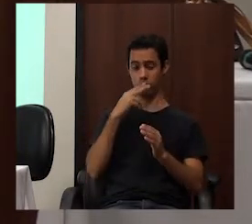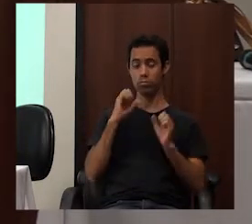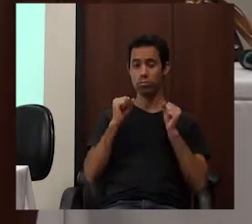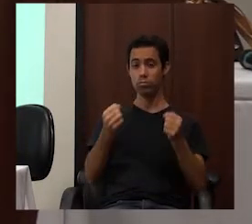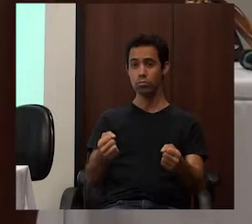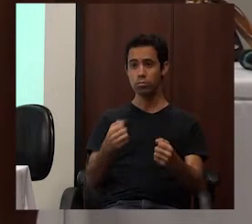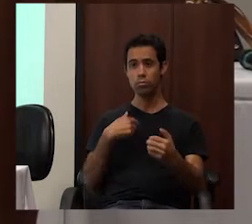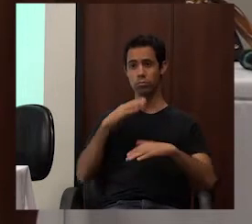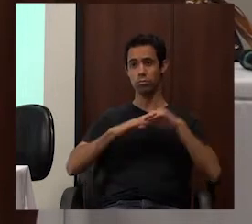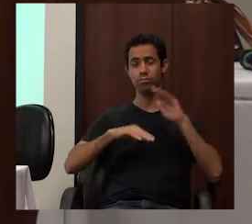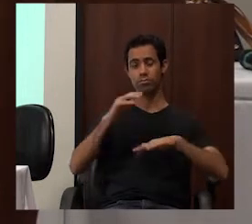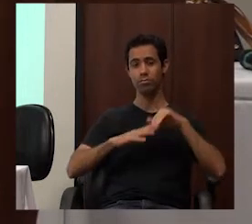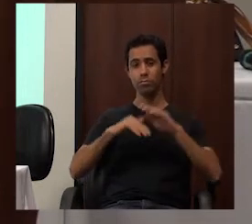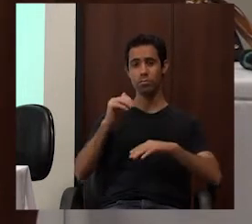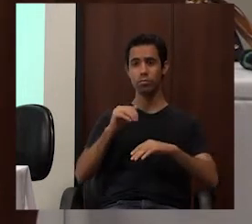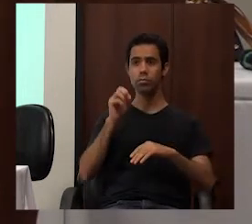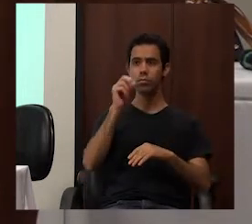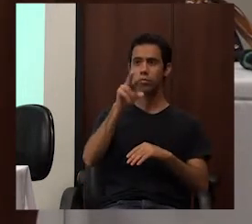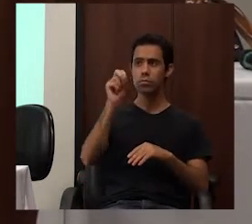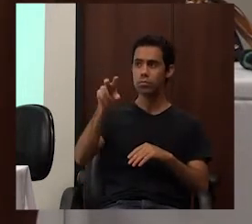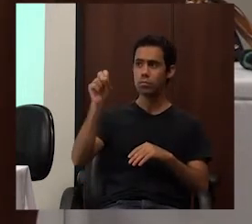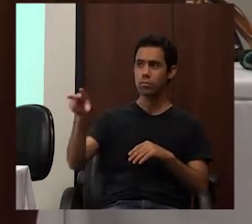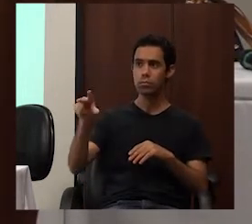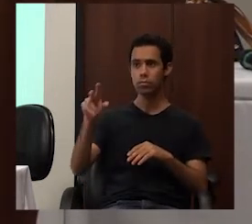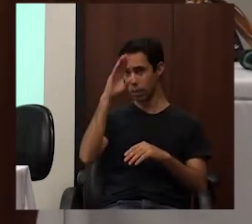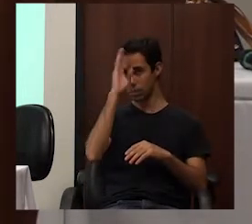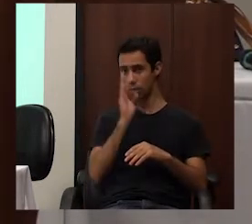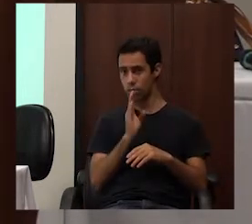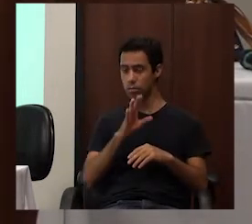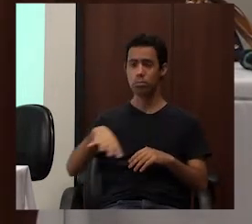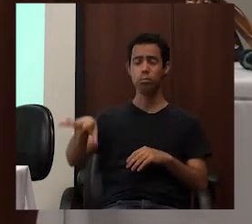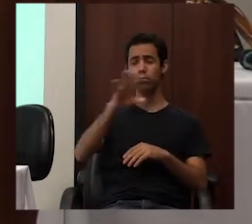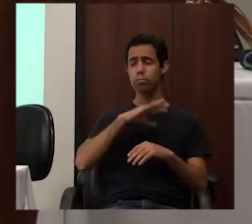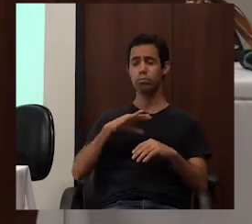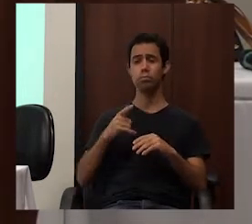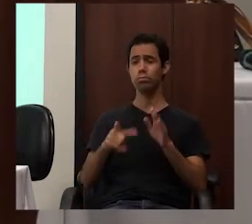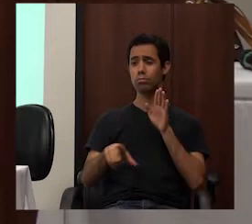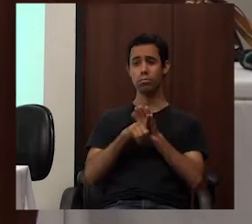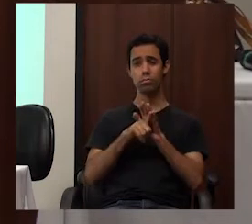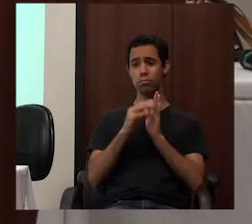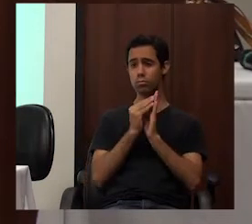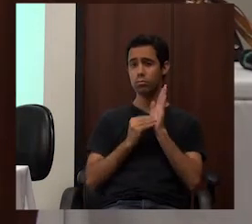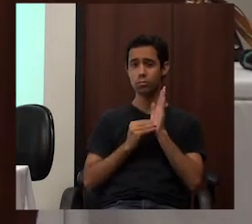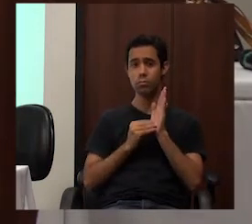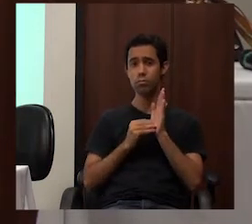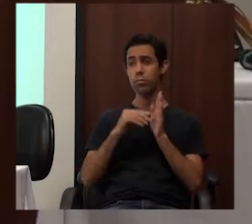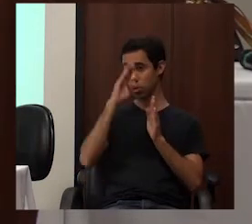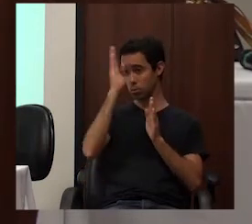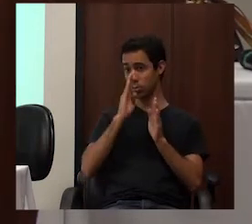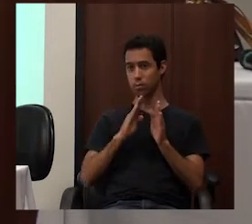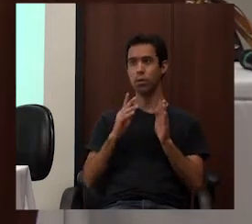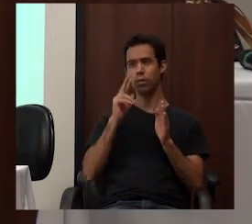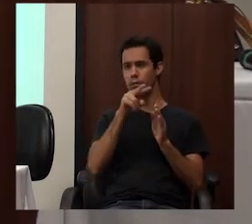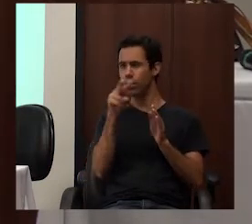prática? Quem vê o Brasil em termos de legislação acha que o Brasil é um país extremamente